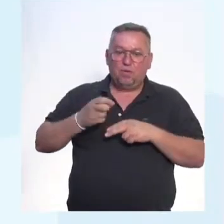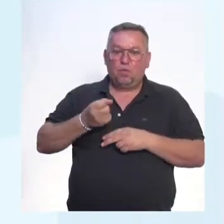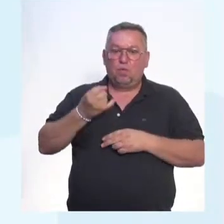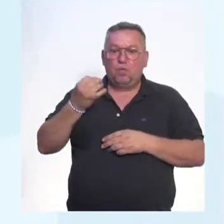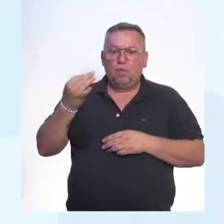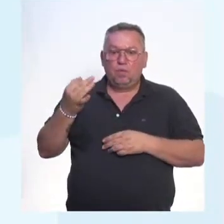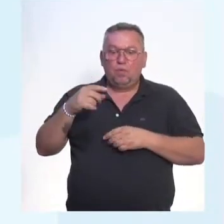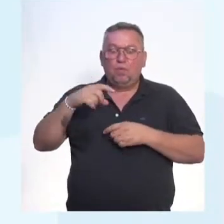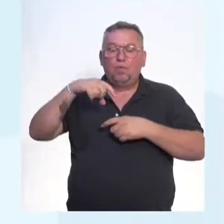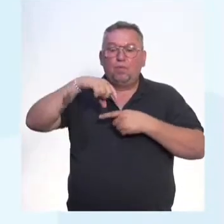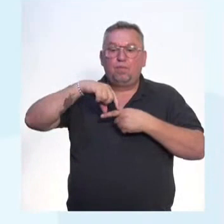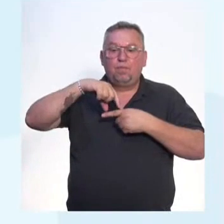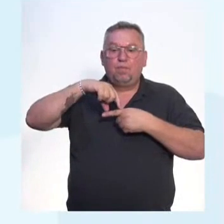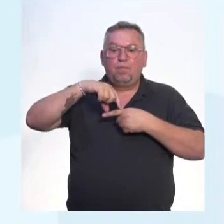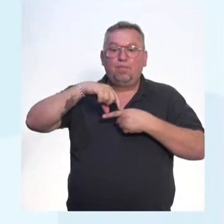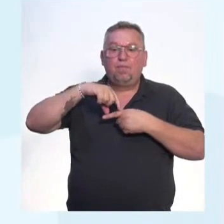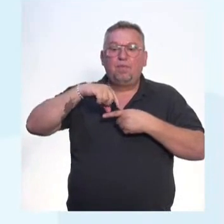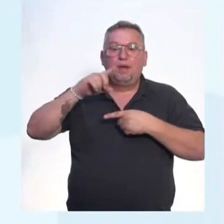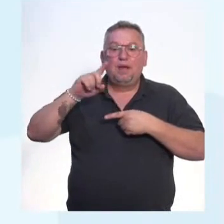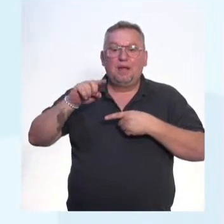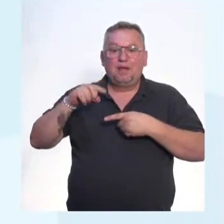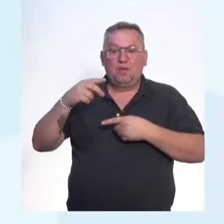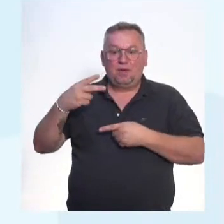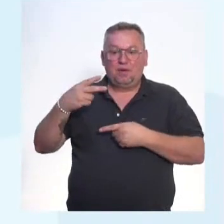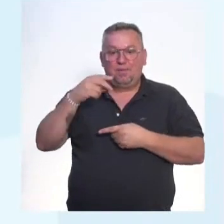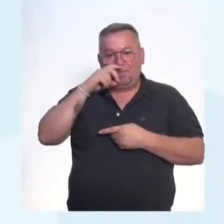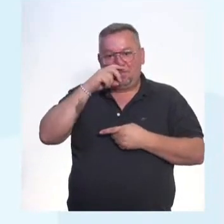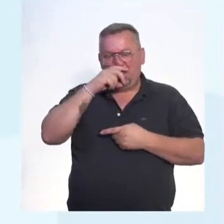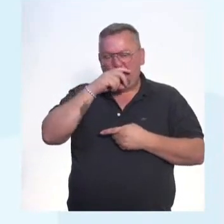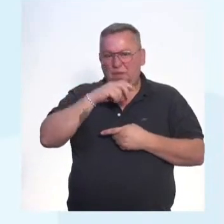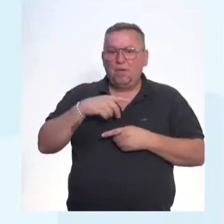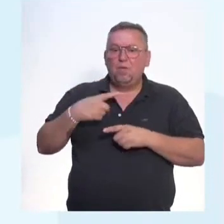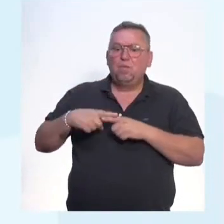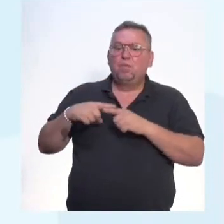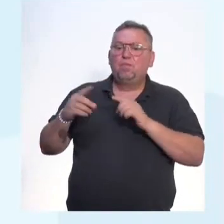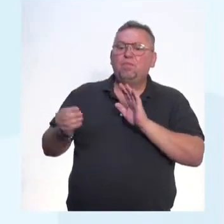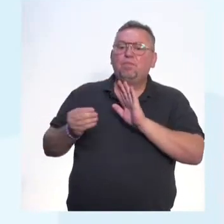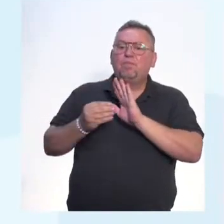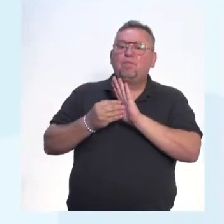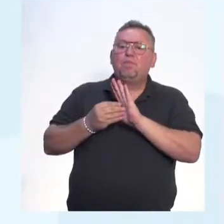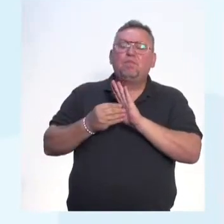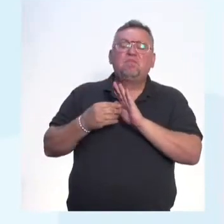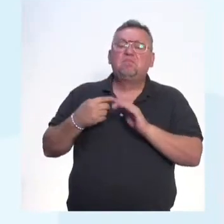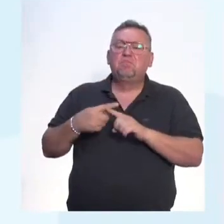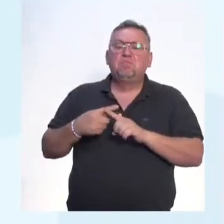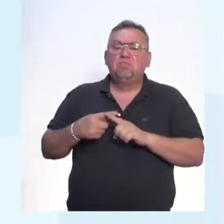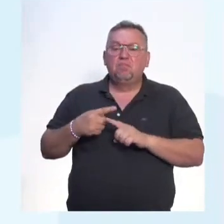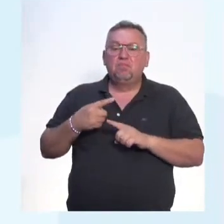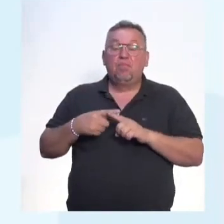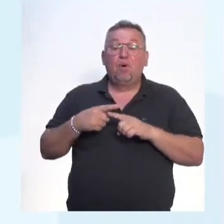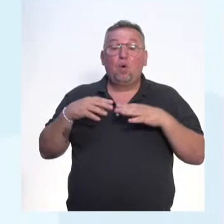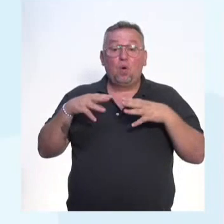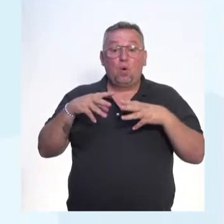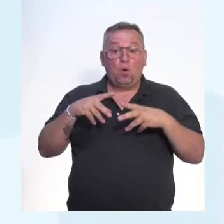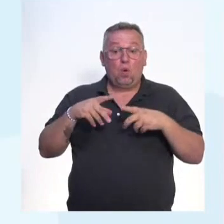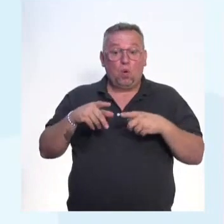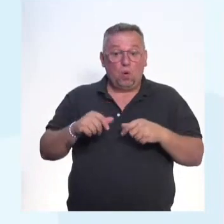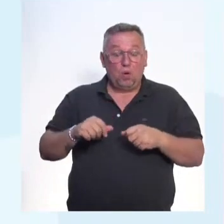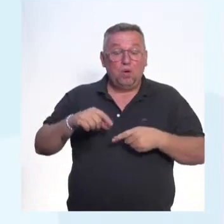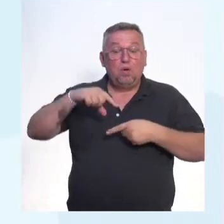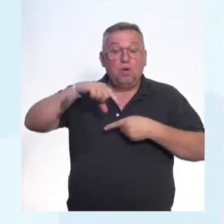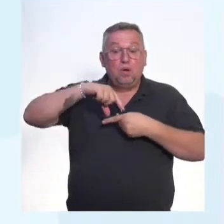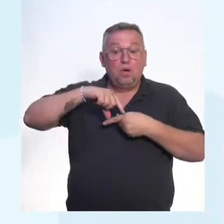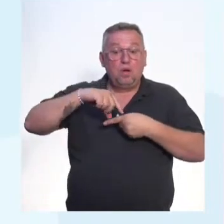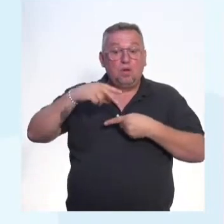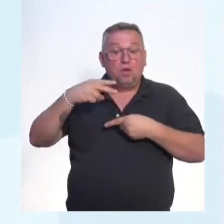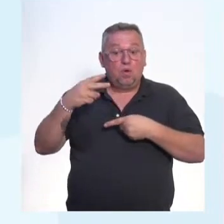de elementos serão 2. Por que eu estou colocando isso? Porque o total de elementos é o